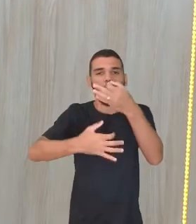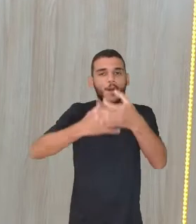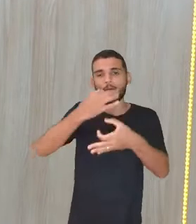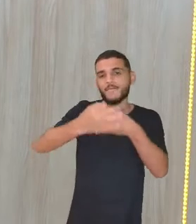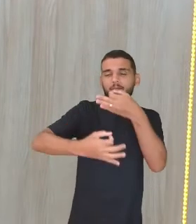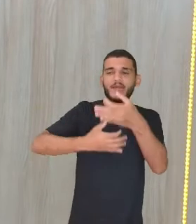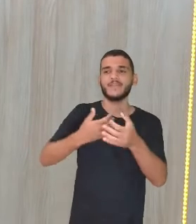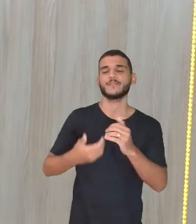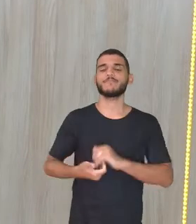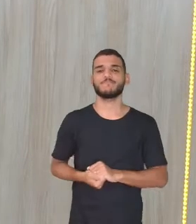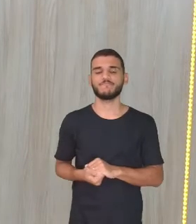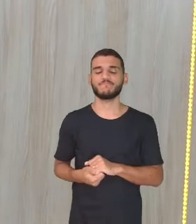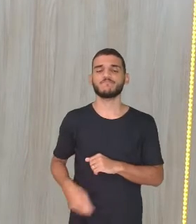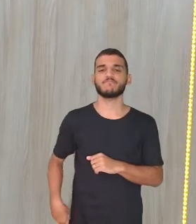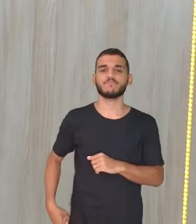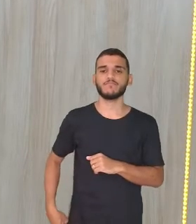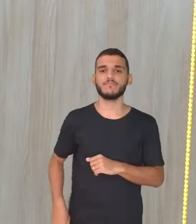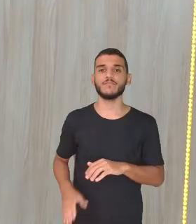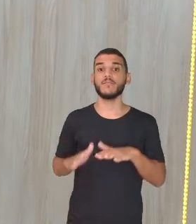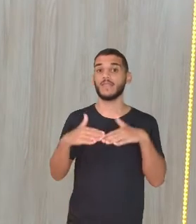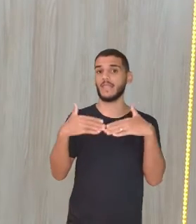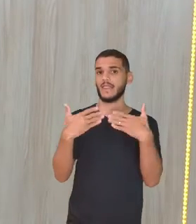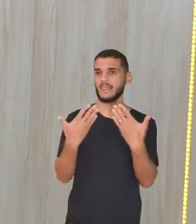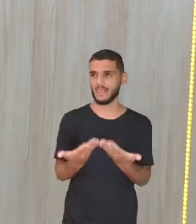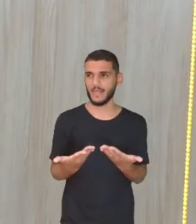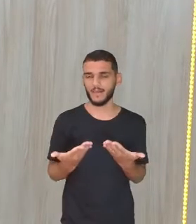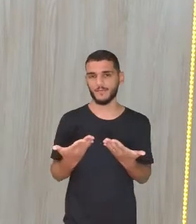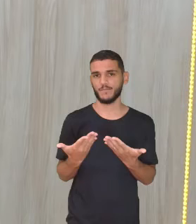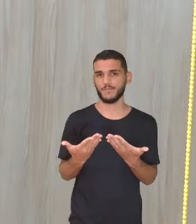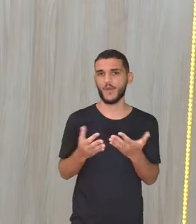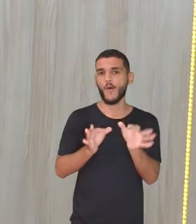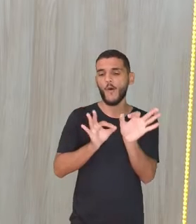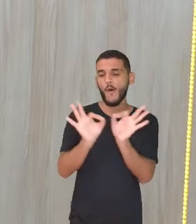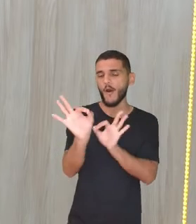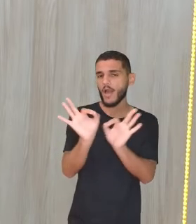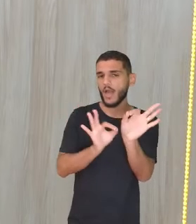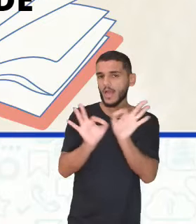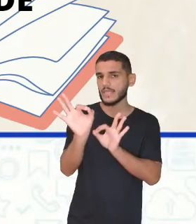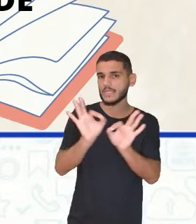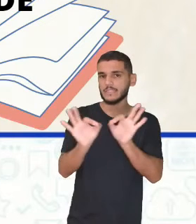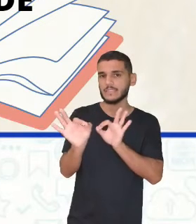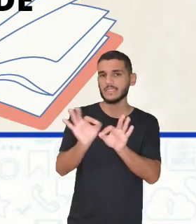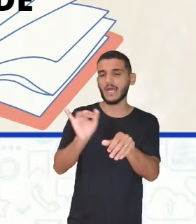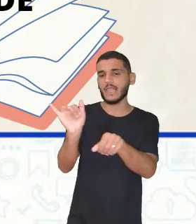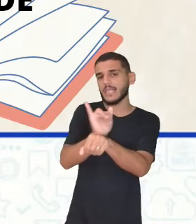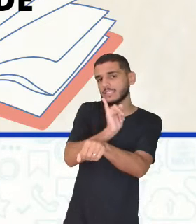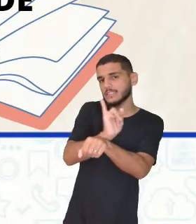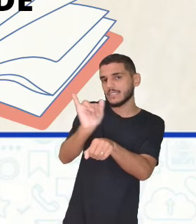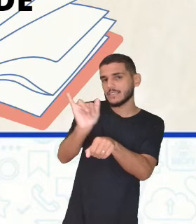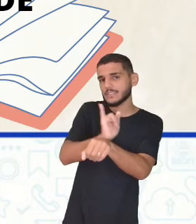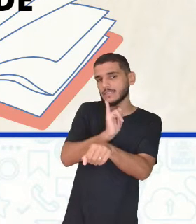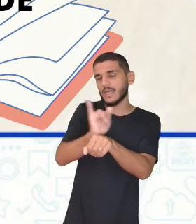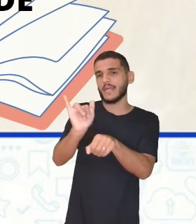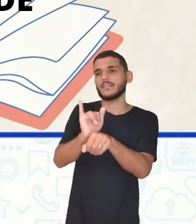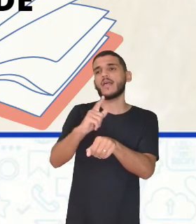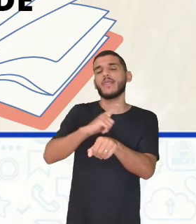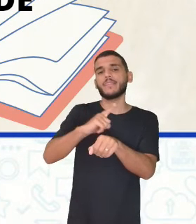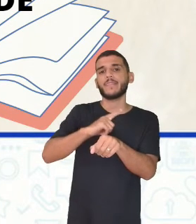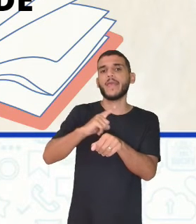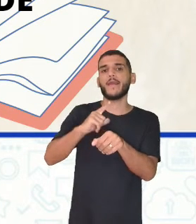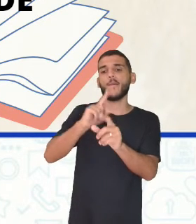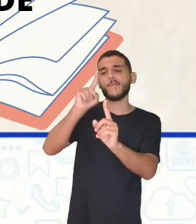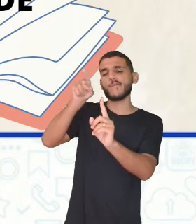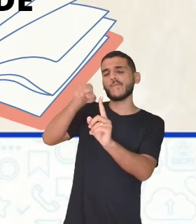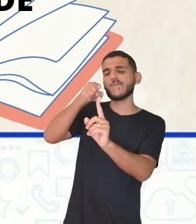formas, tudo isso. Então, a gente vai montando essa estratégia, a gente vai percorrendo esse